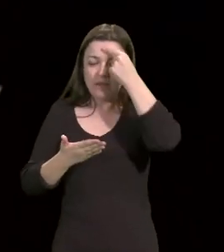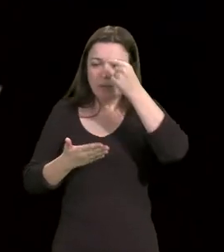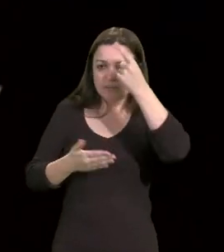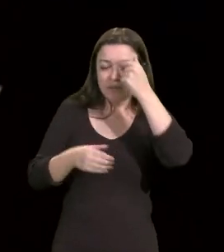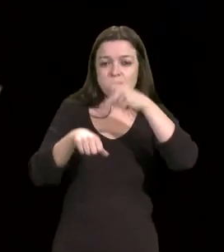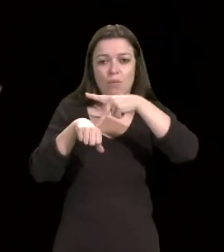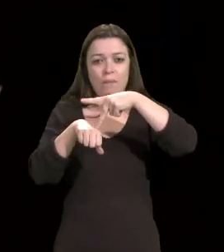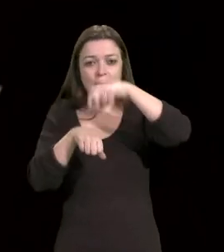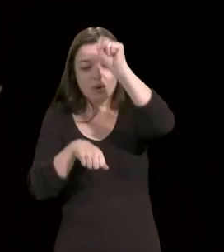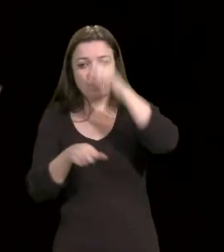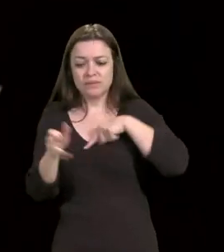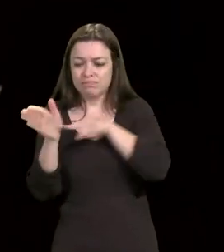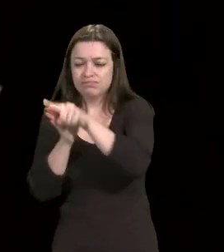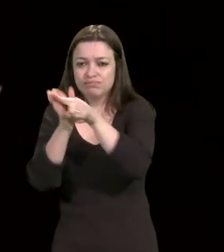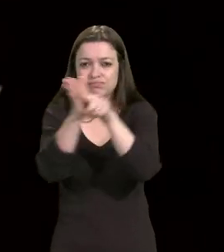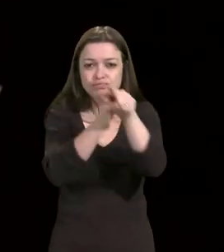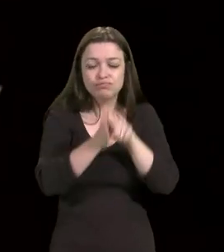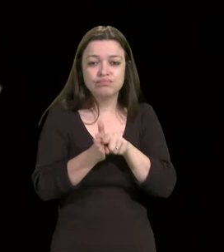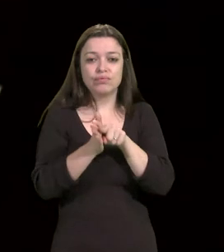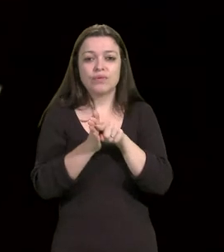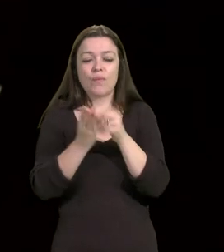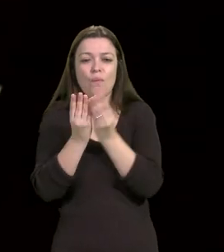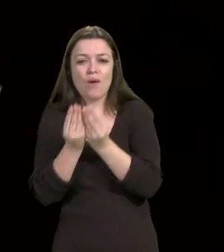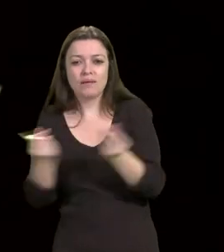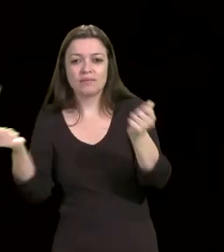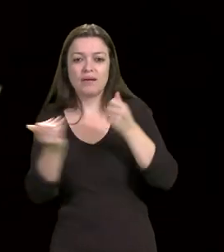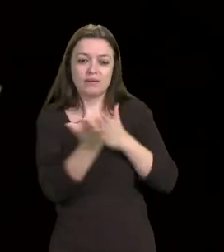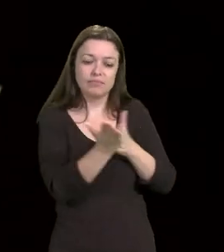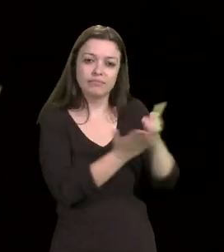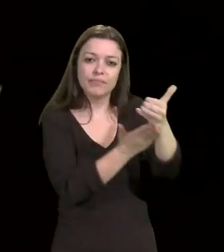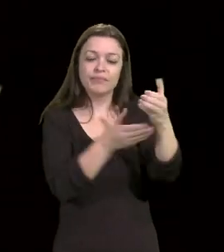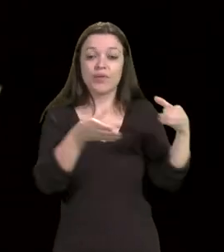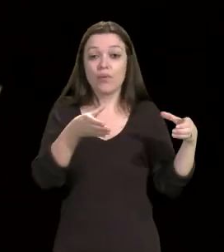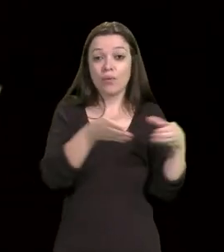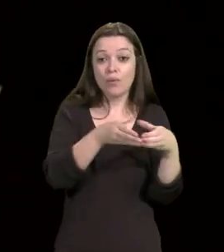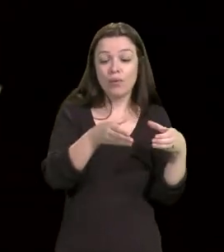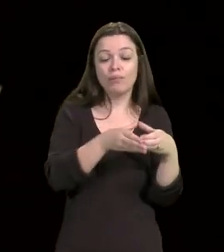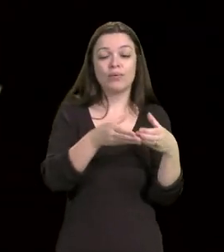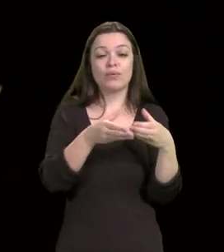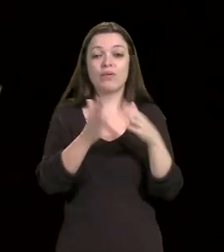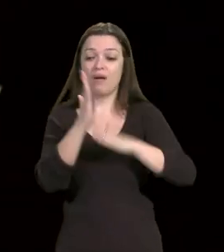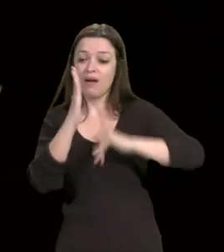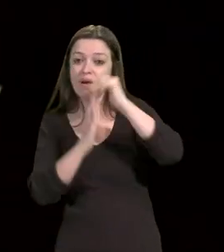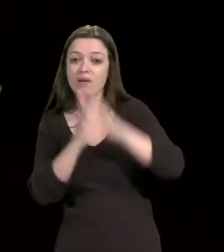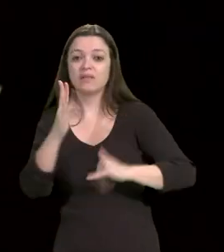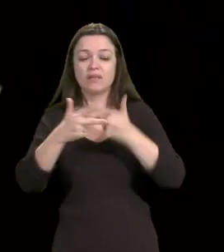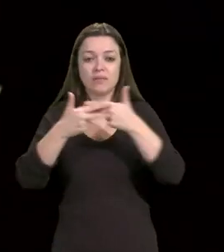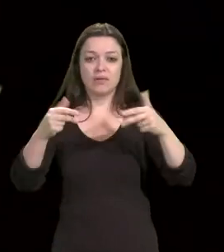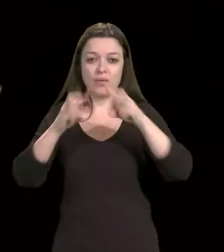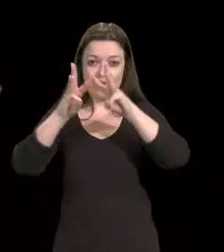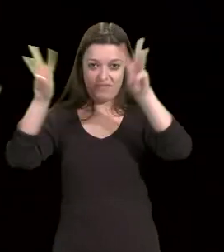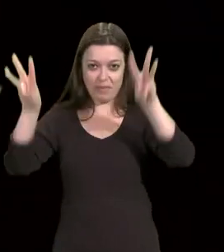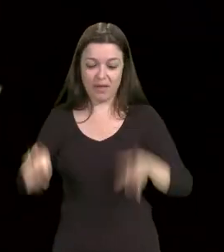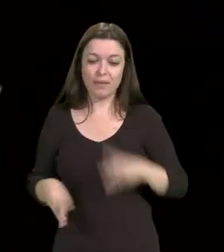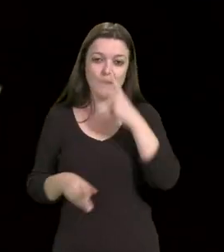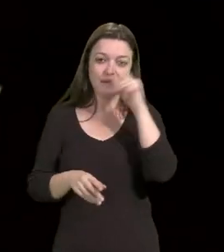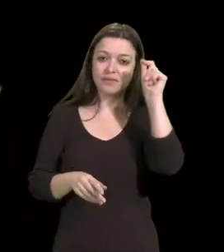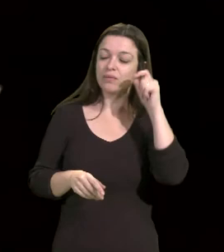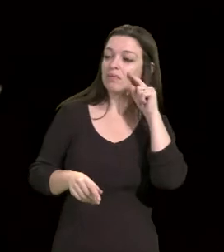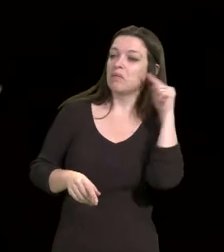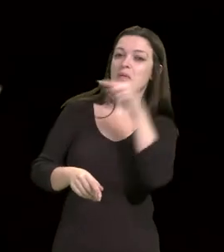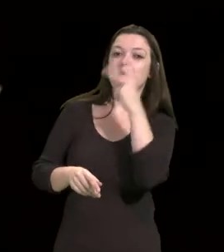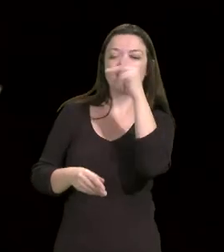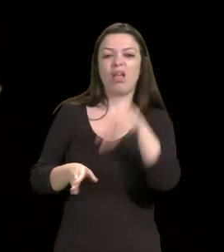formação de qualidade, à extensão, aos grupos PET e aos grupos artísticos da UFPR, mas nos resumem à expressão